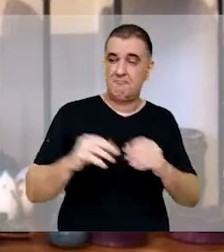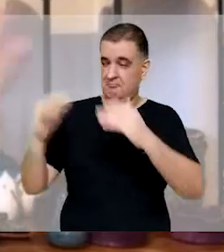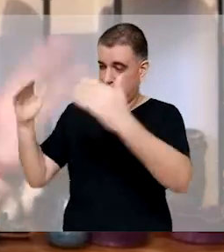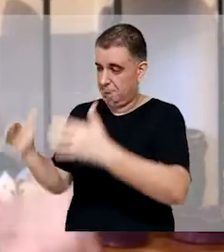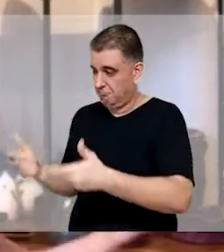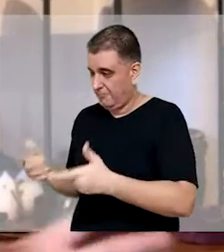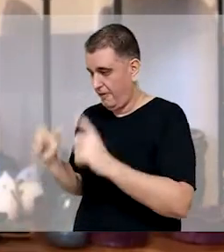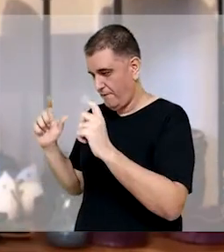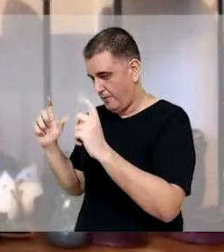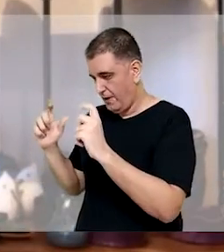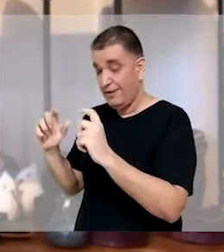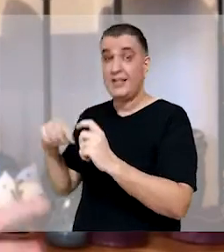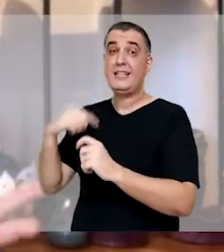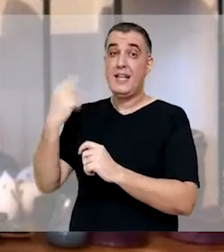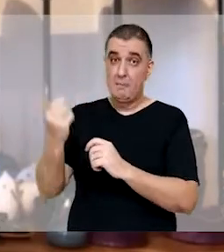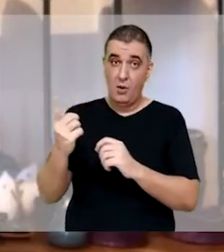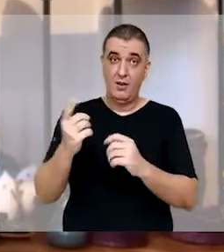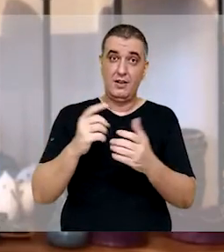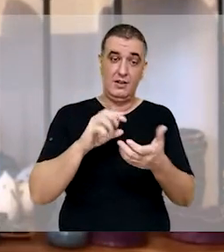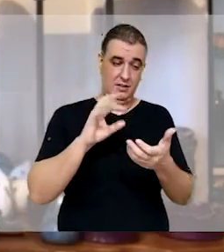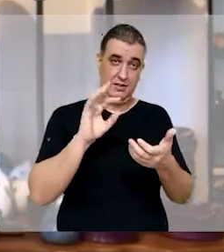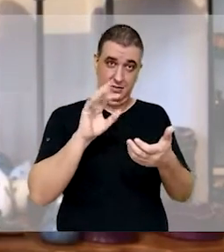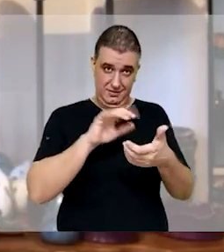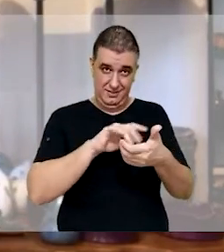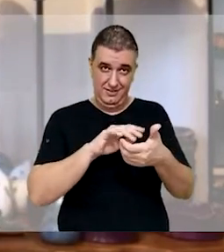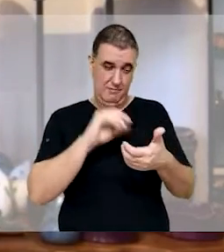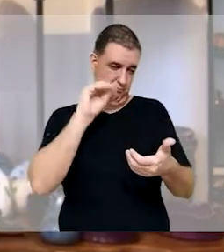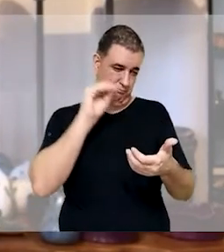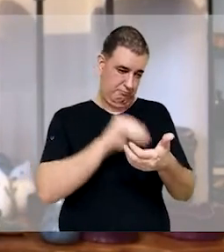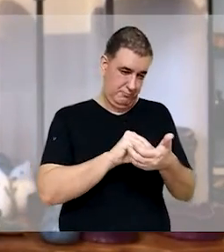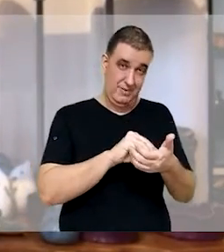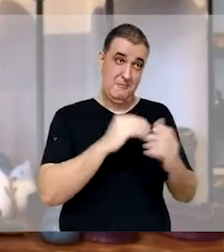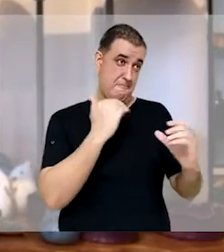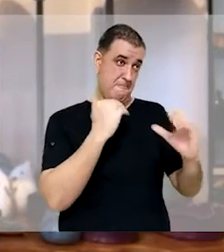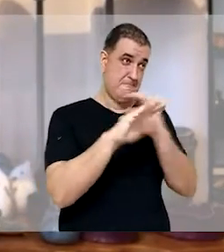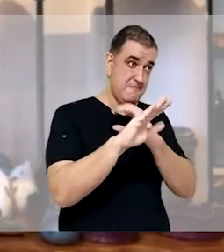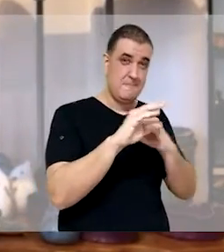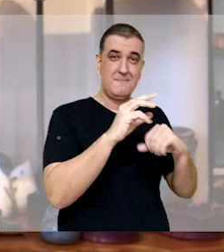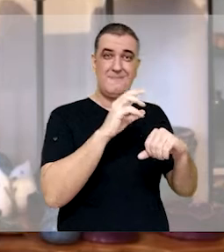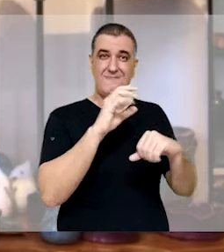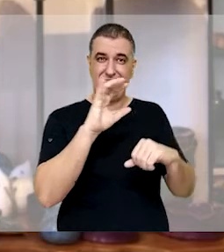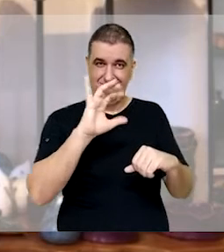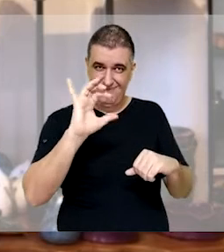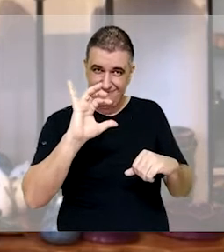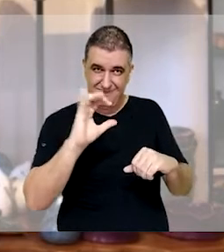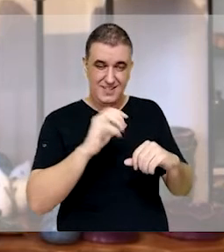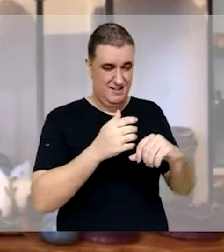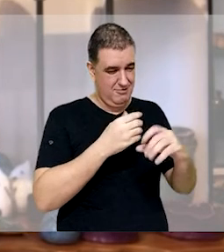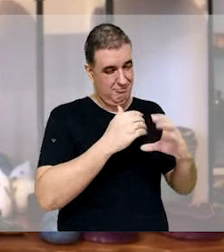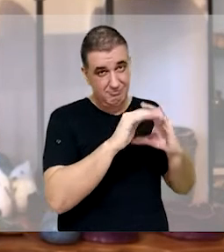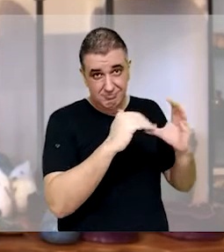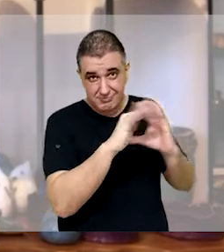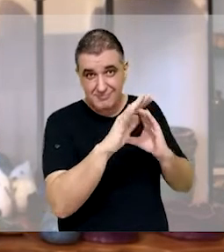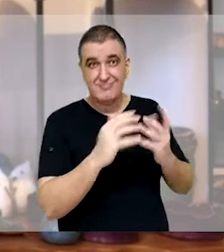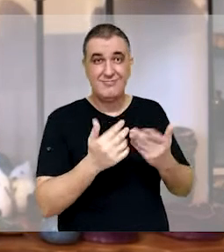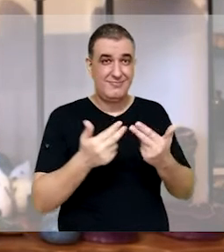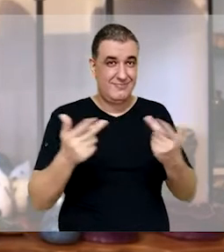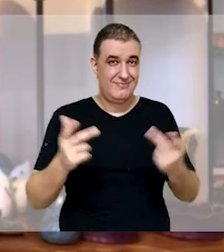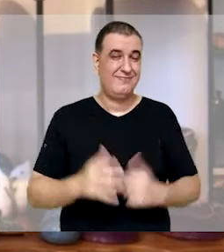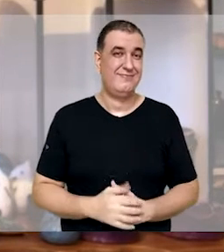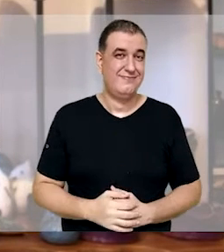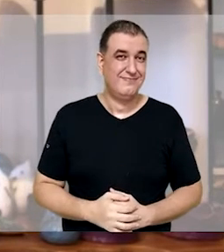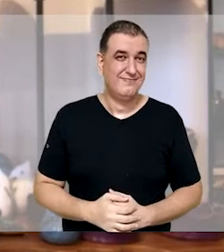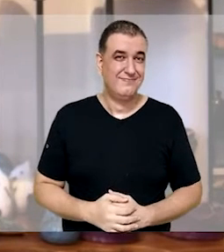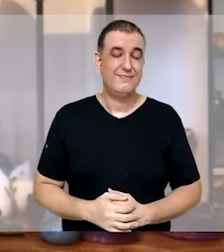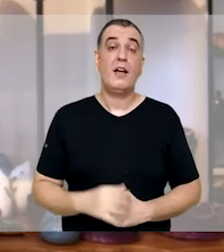construo uma identidade, uma história, né? Eu gosto muito da história das invenções. Que nem eu fiz uma coleção de pratos para o